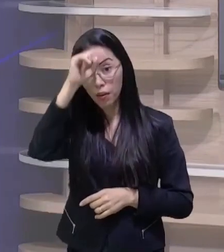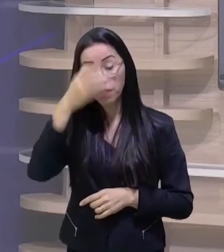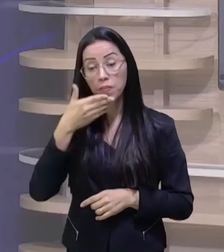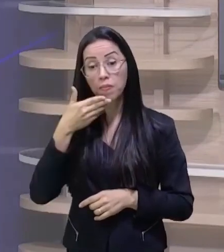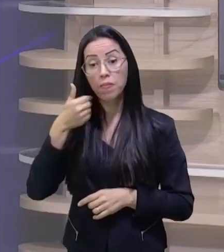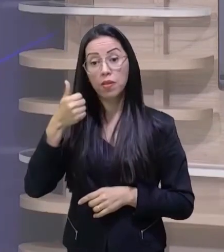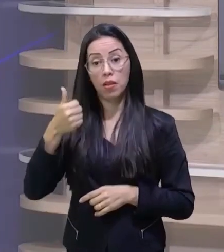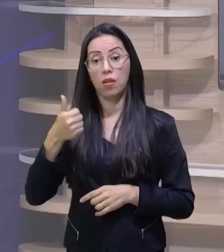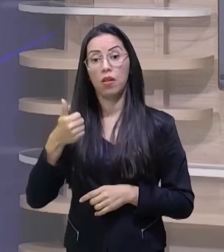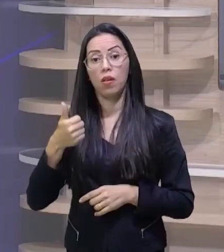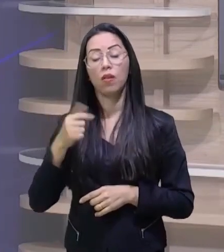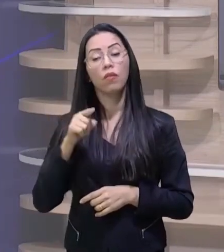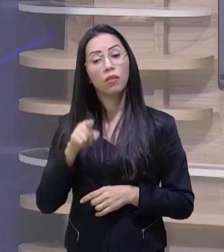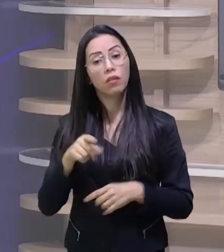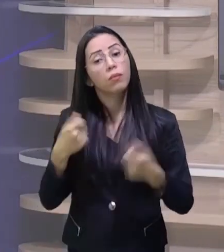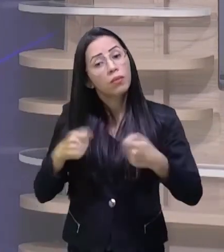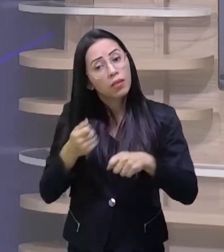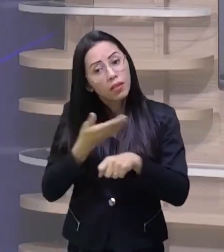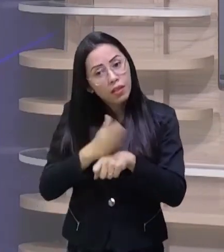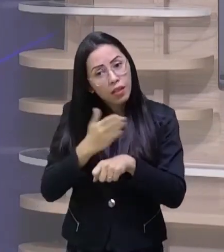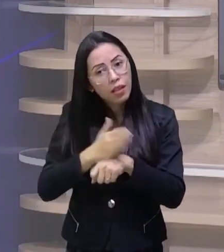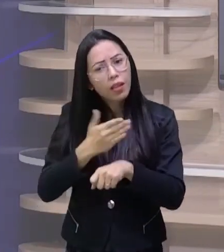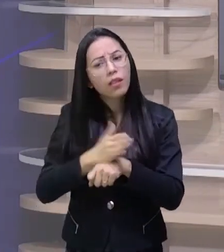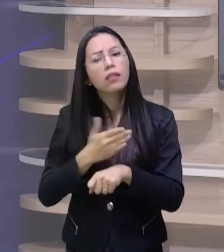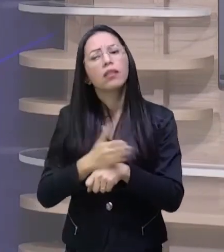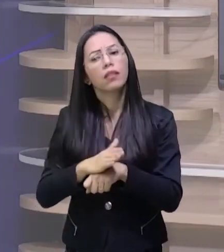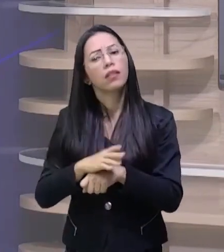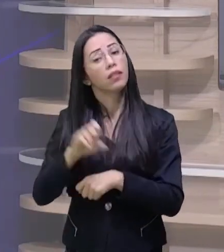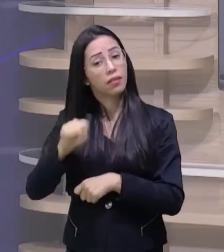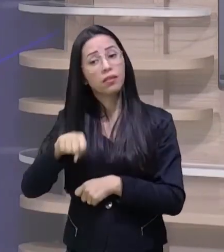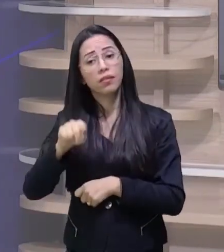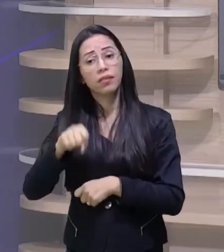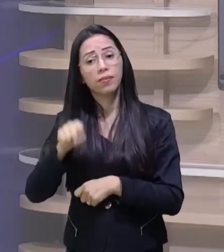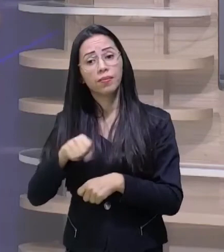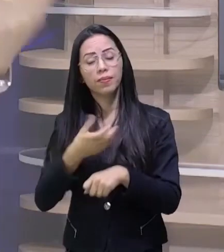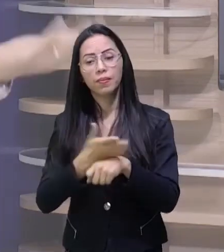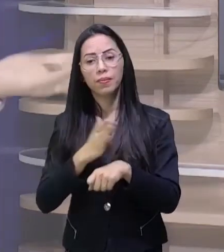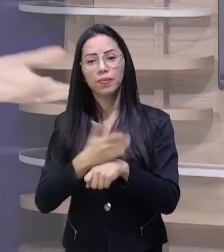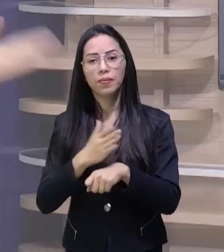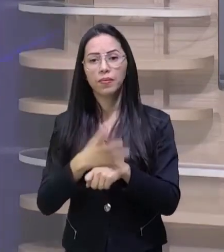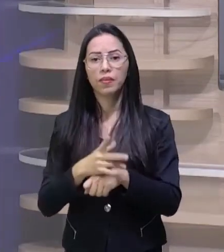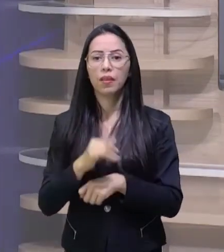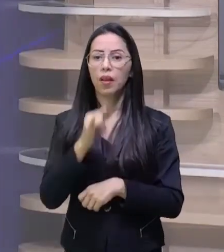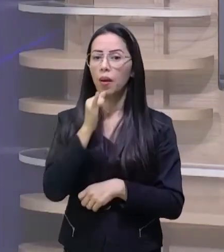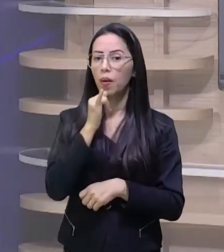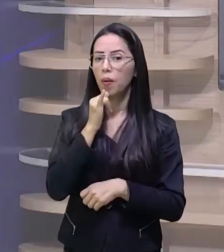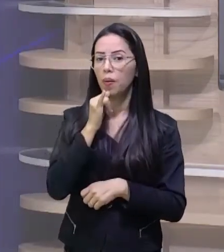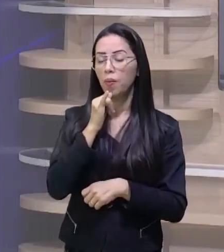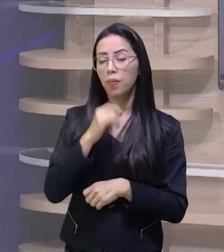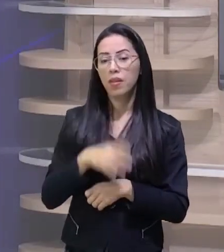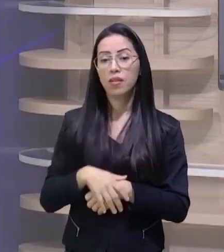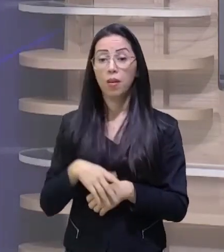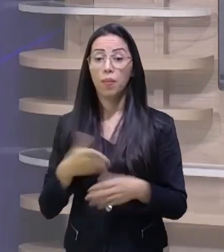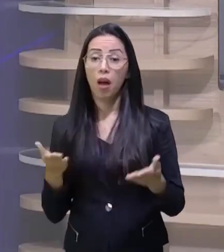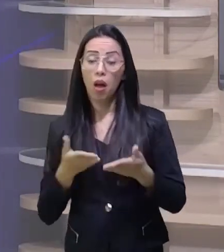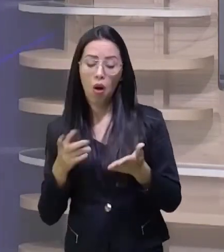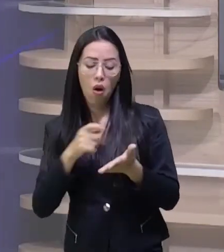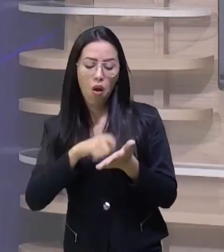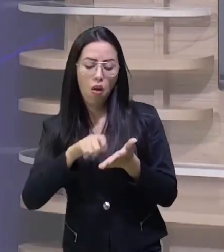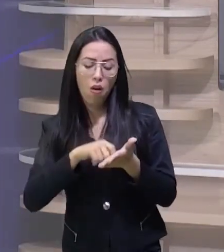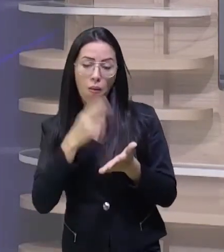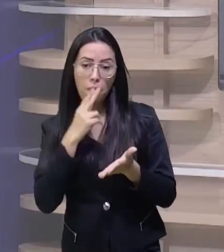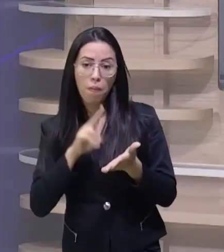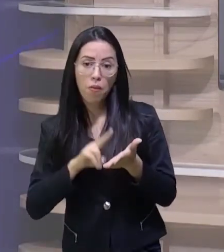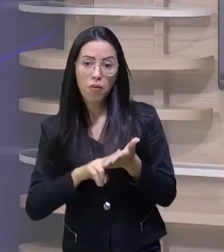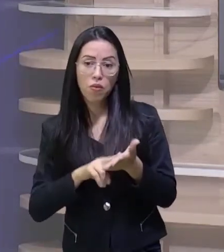fazer o quê? Colocar em prática. Isso mesmo, colocar em prática. Só vai escrever uma cartinha agora porque a professora pediu? Não, você